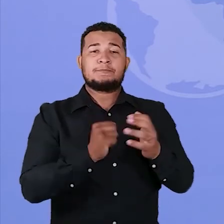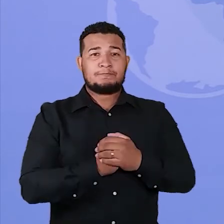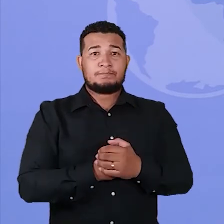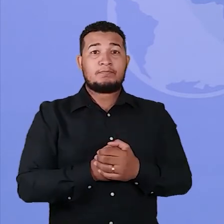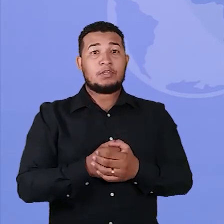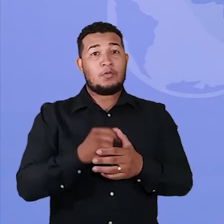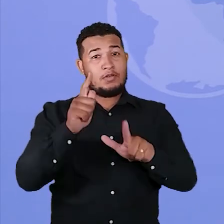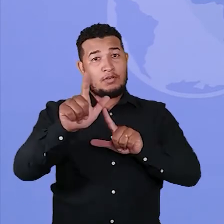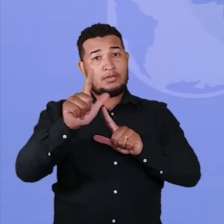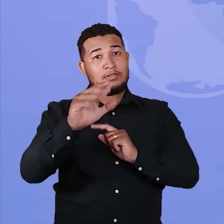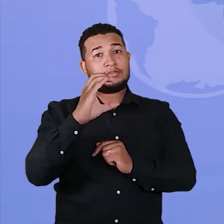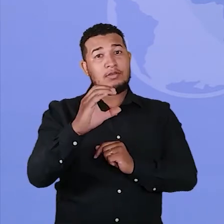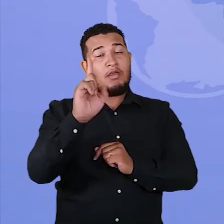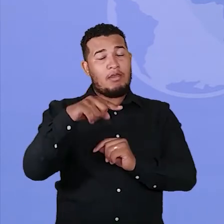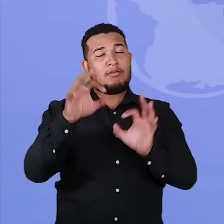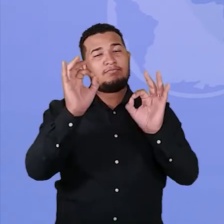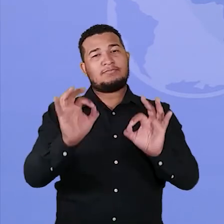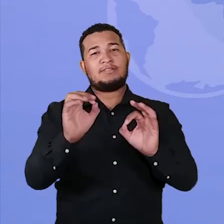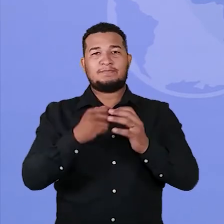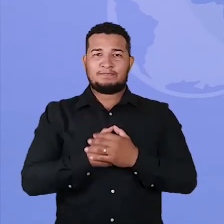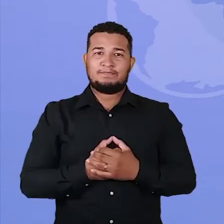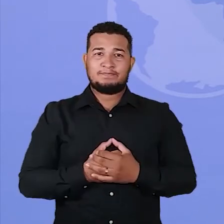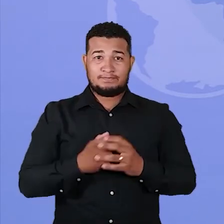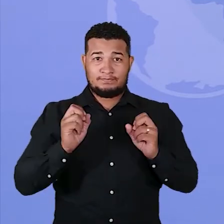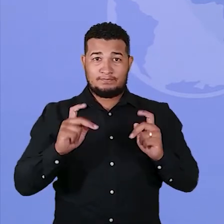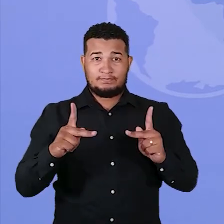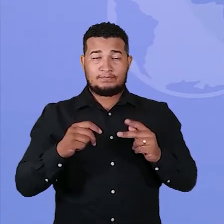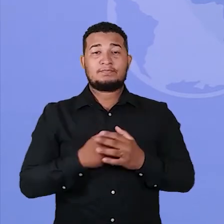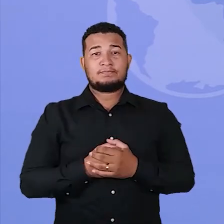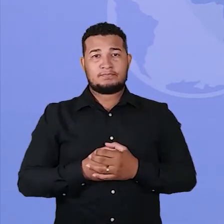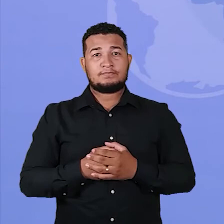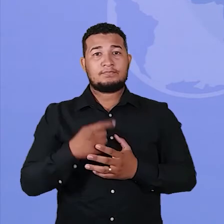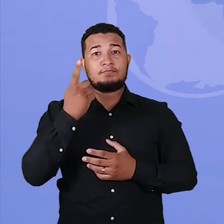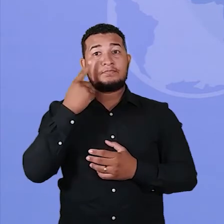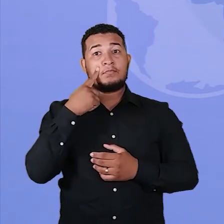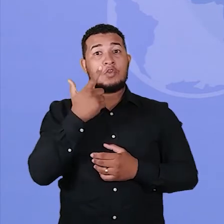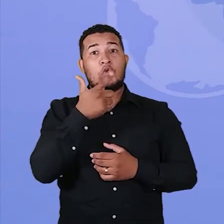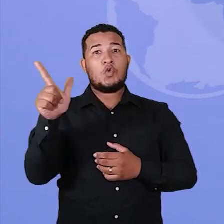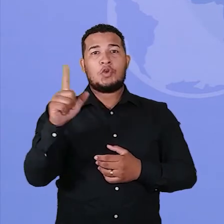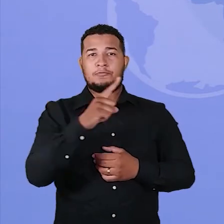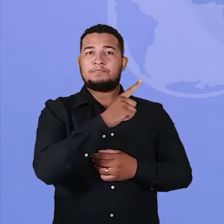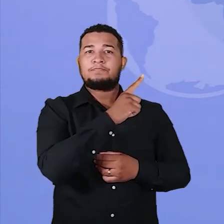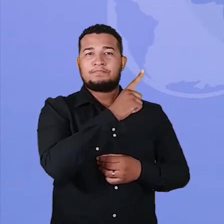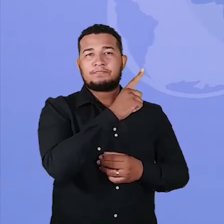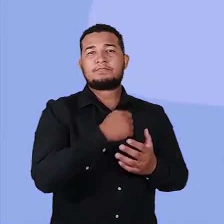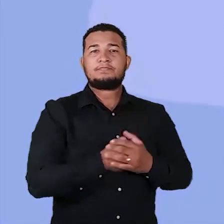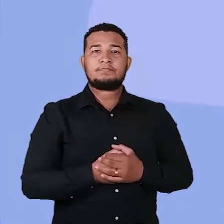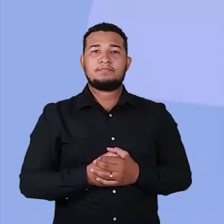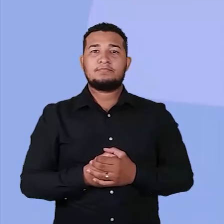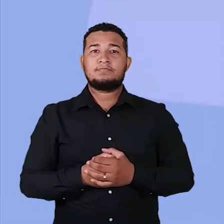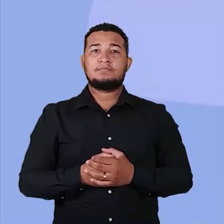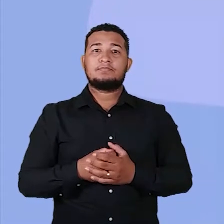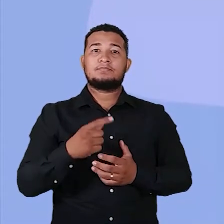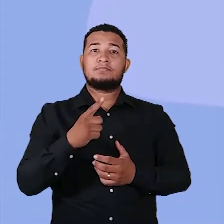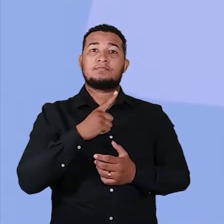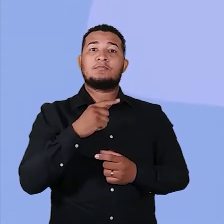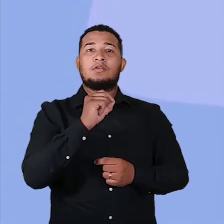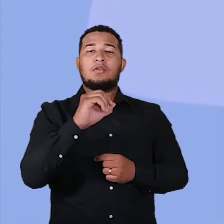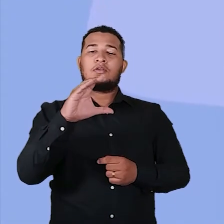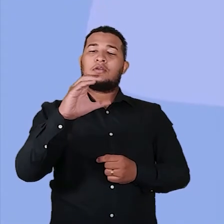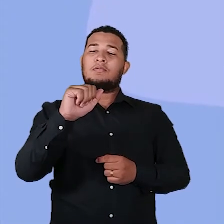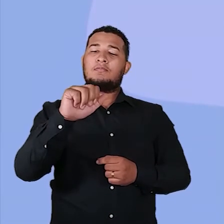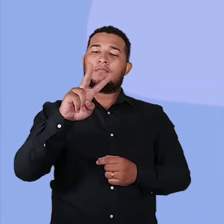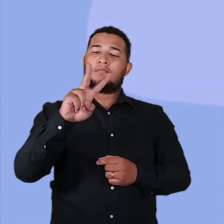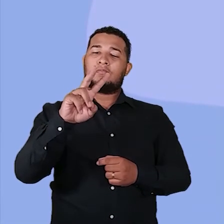a alternativa C é a alternativa correta. Ok? Vamos para o próximo slide. E aí tem o